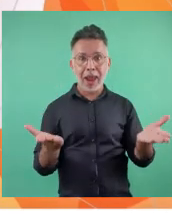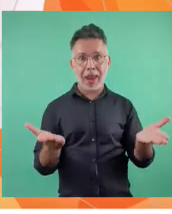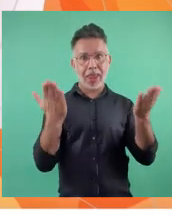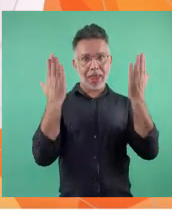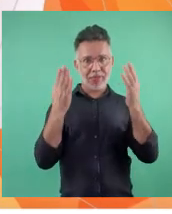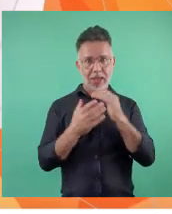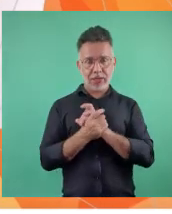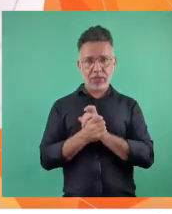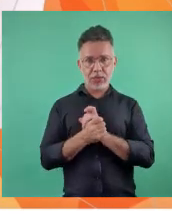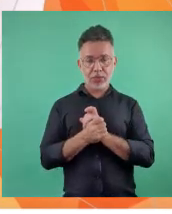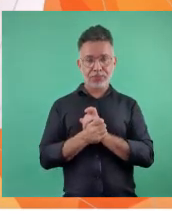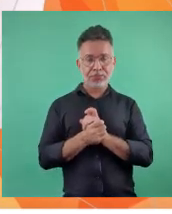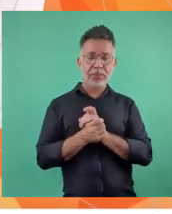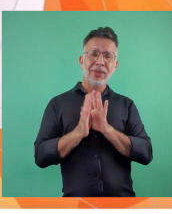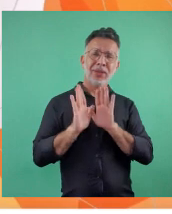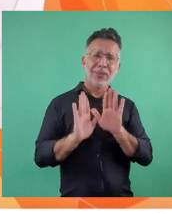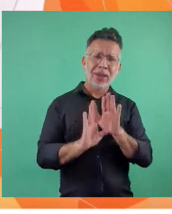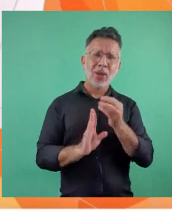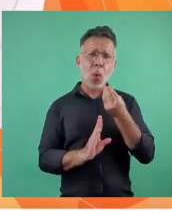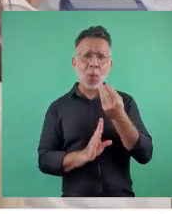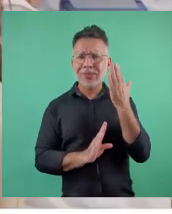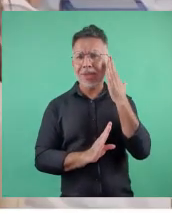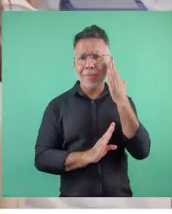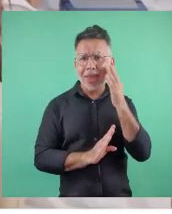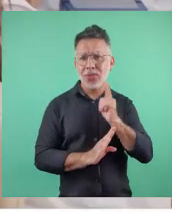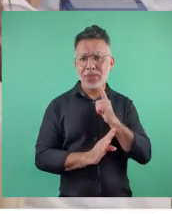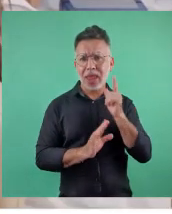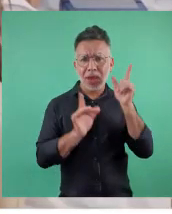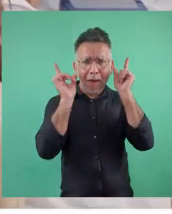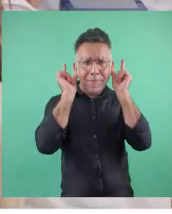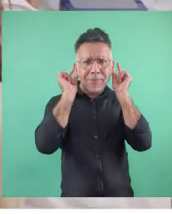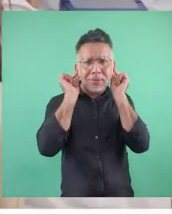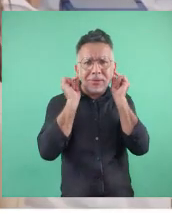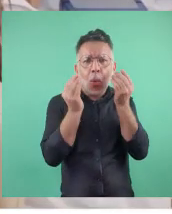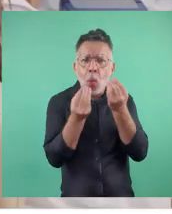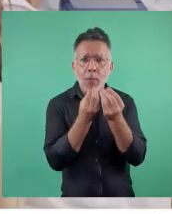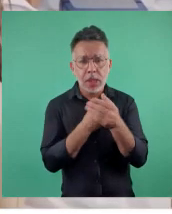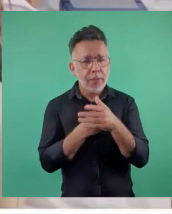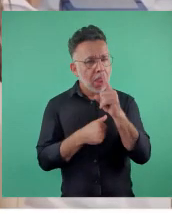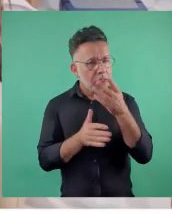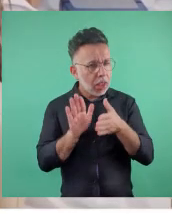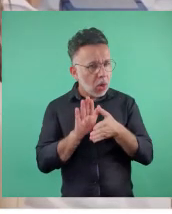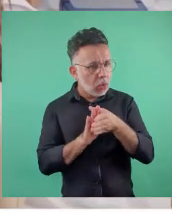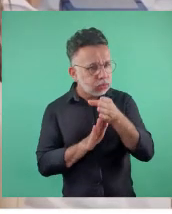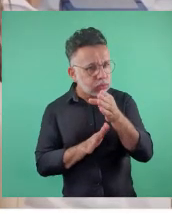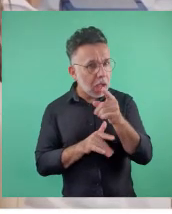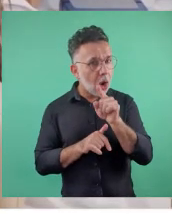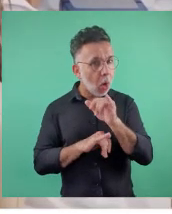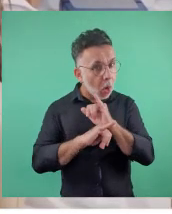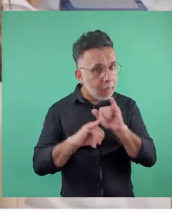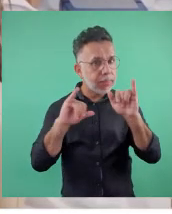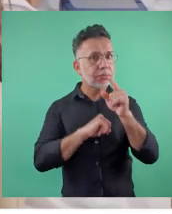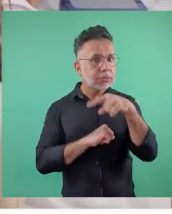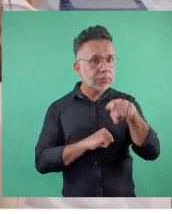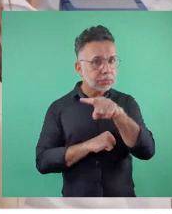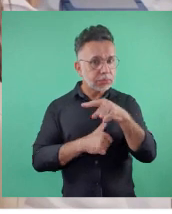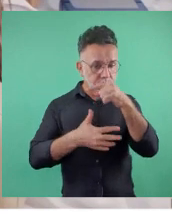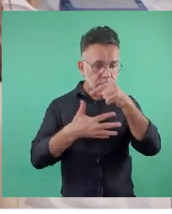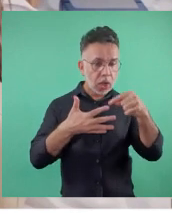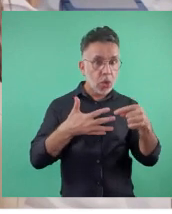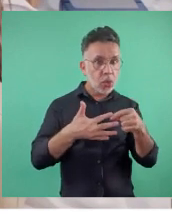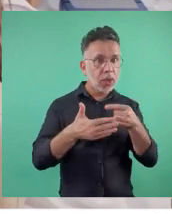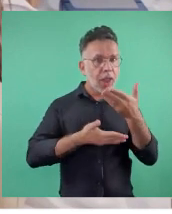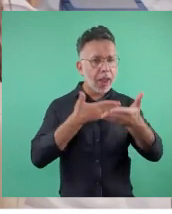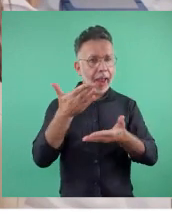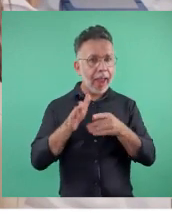a esses níveis de pressão sonora extremamente elevados. Bom, e como saber se eu tenho uma perda